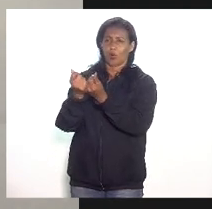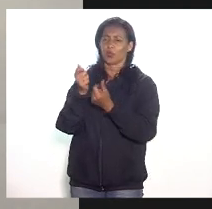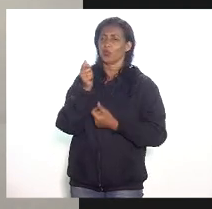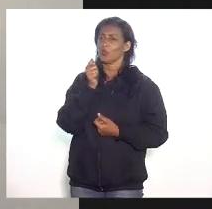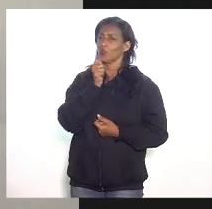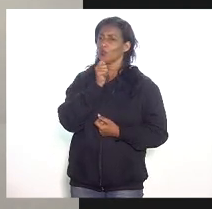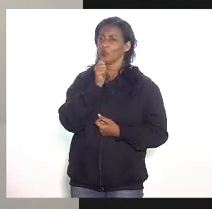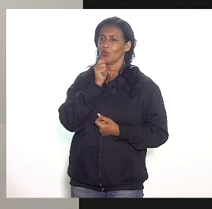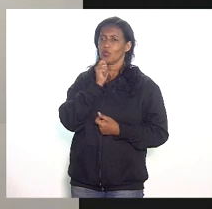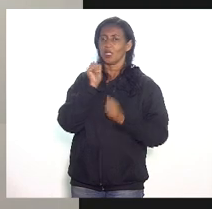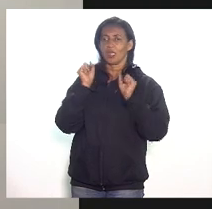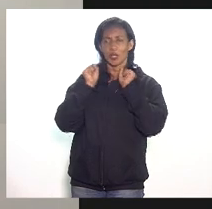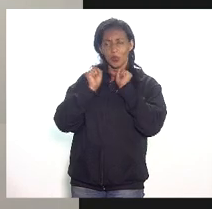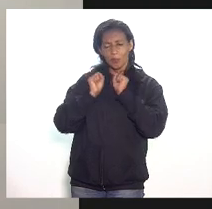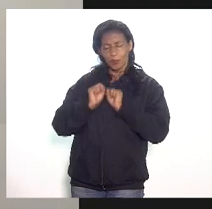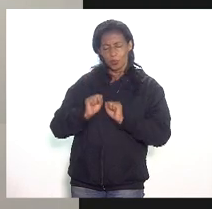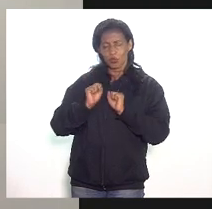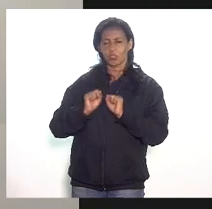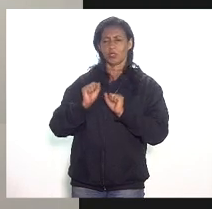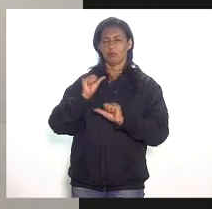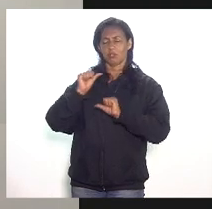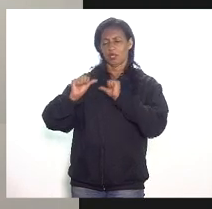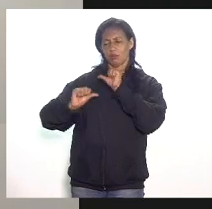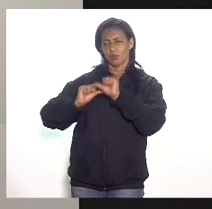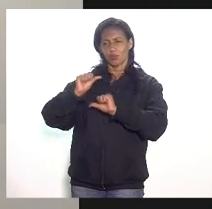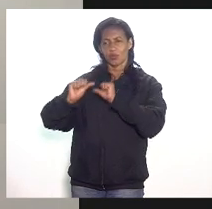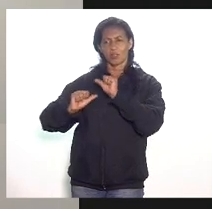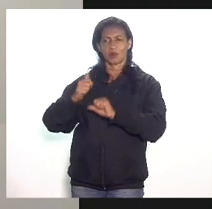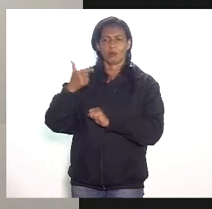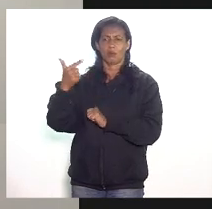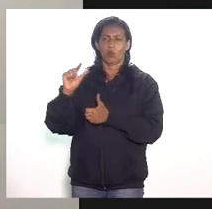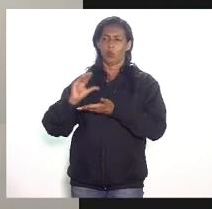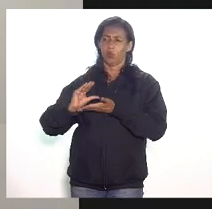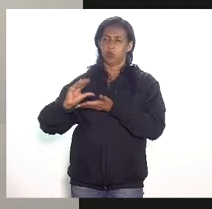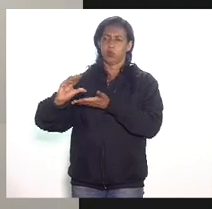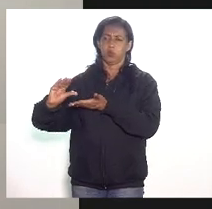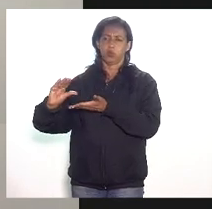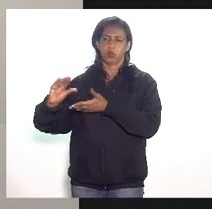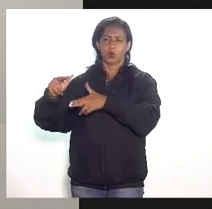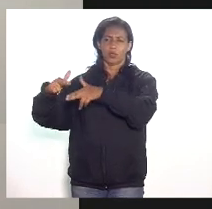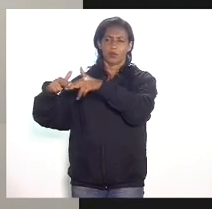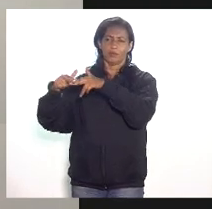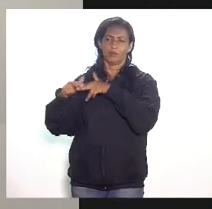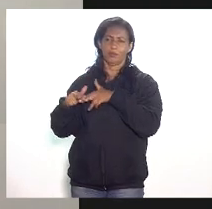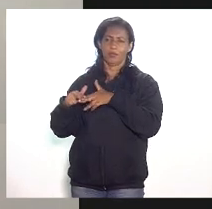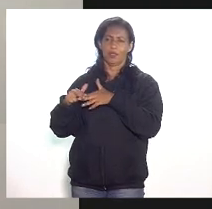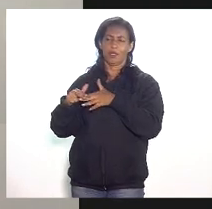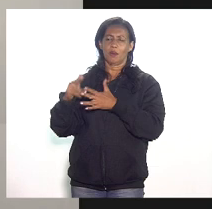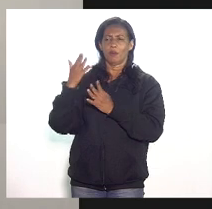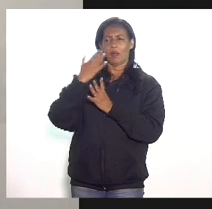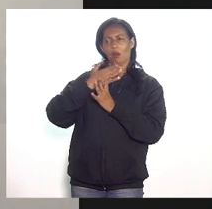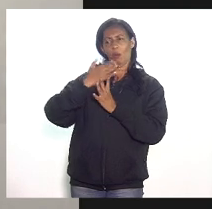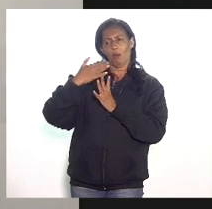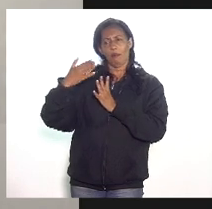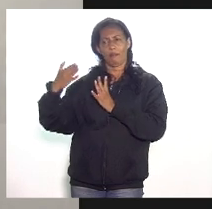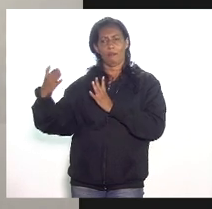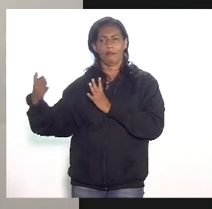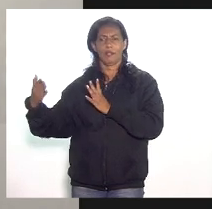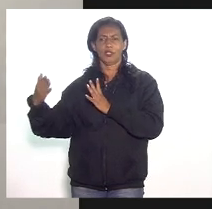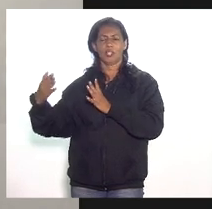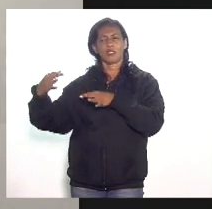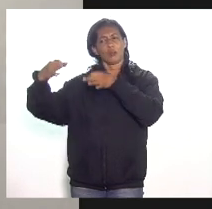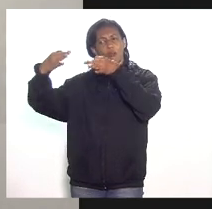poderiam ser alocados em outras causas para obtenção de uma prestação jurisdicional mais